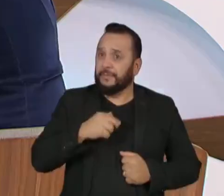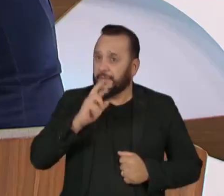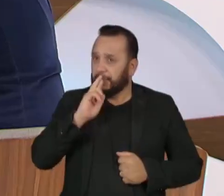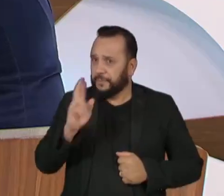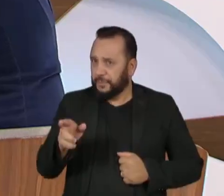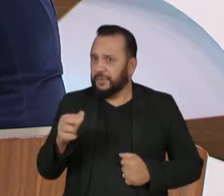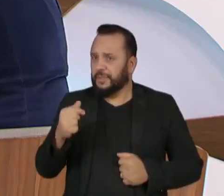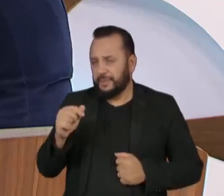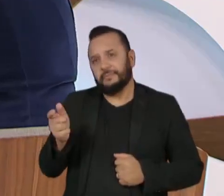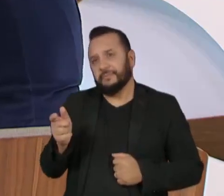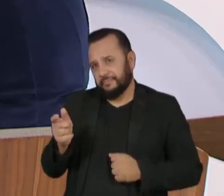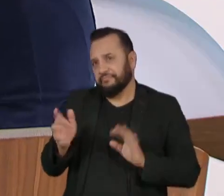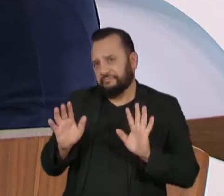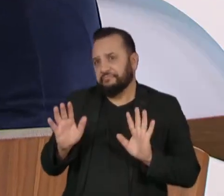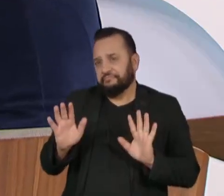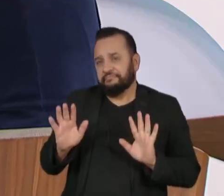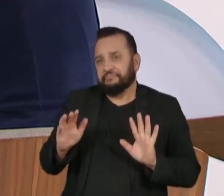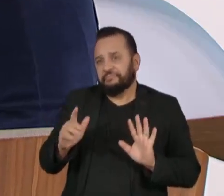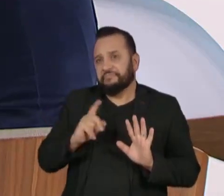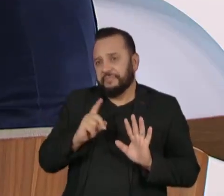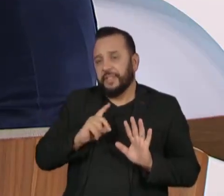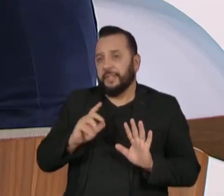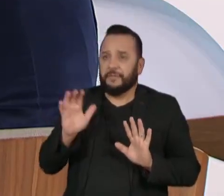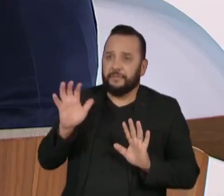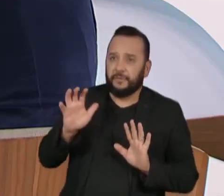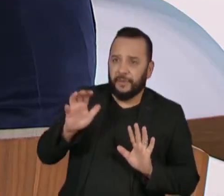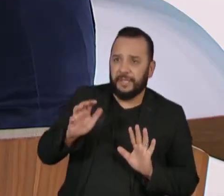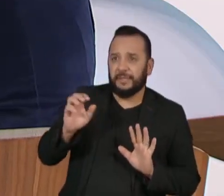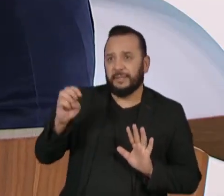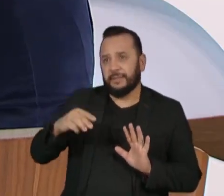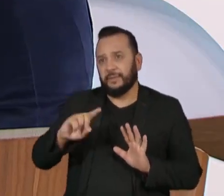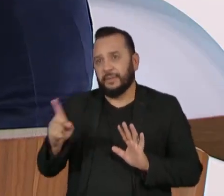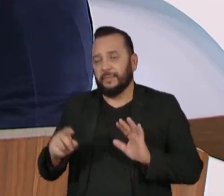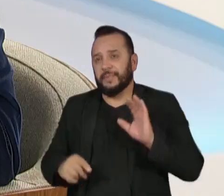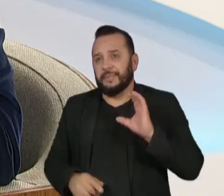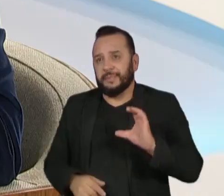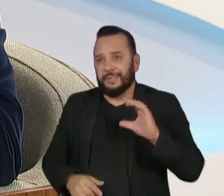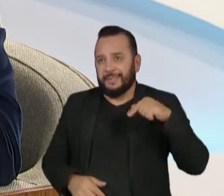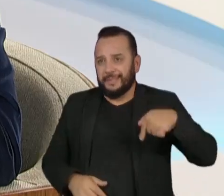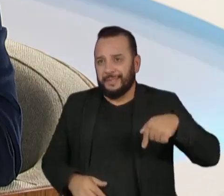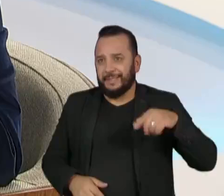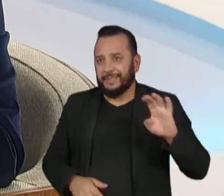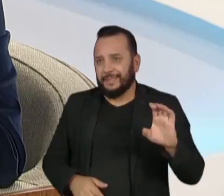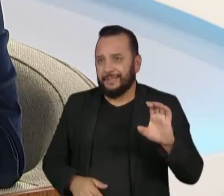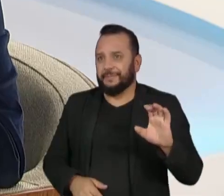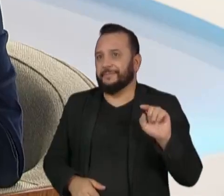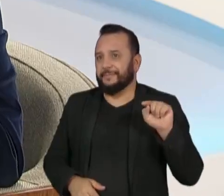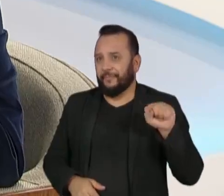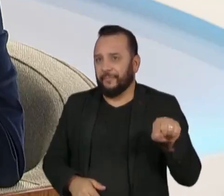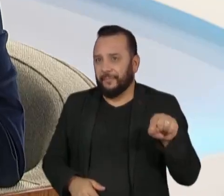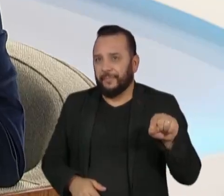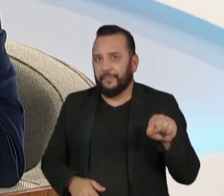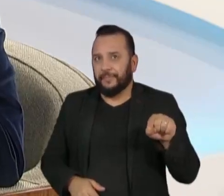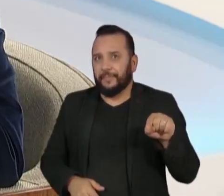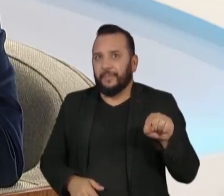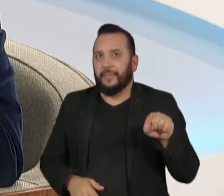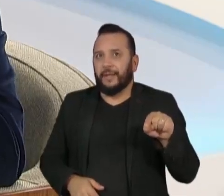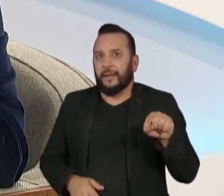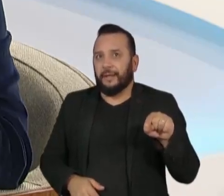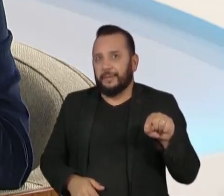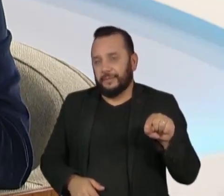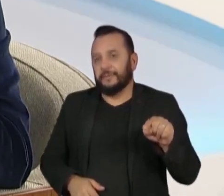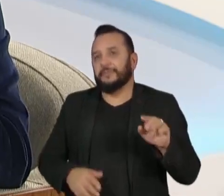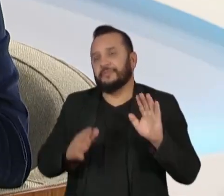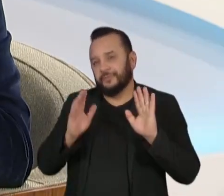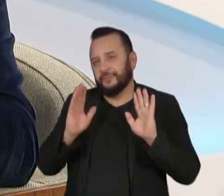se eu acho que teve ou não influência. Mas o CQC, ele mexeu muito, eu acho,